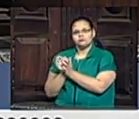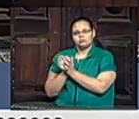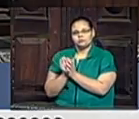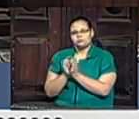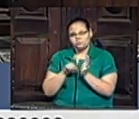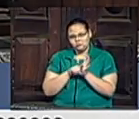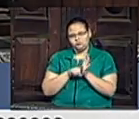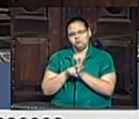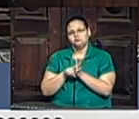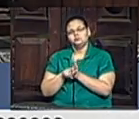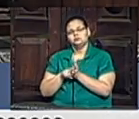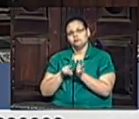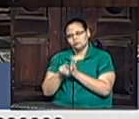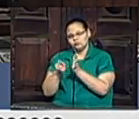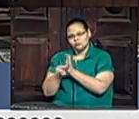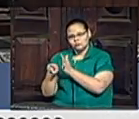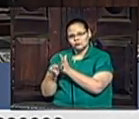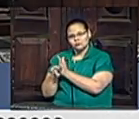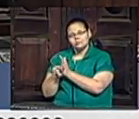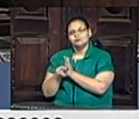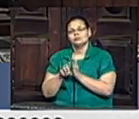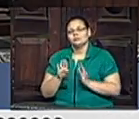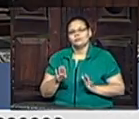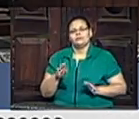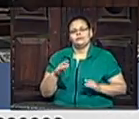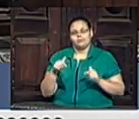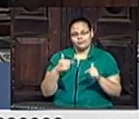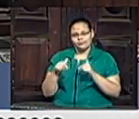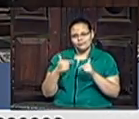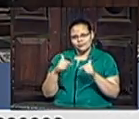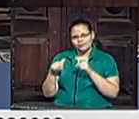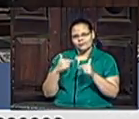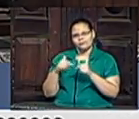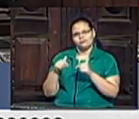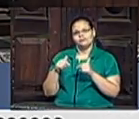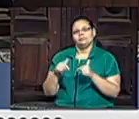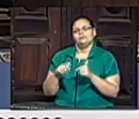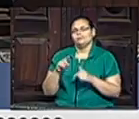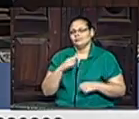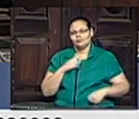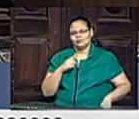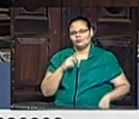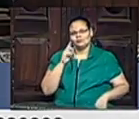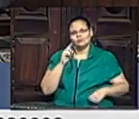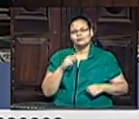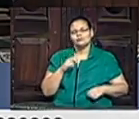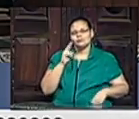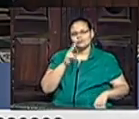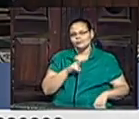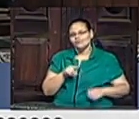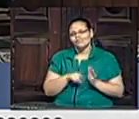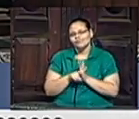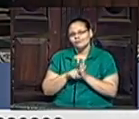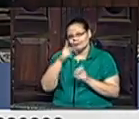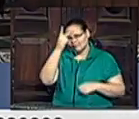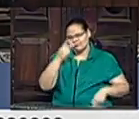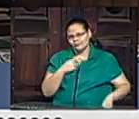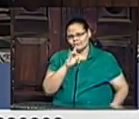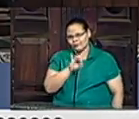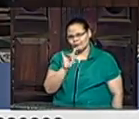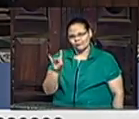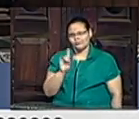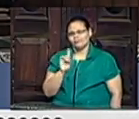do trabalho parlamentar, não tem intenção persecutória, não visam especificamente A ou B, mas visam